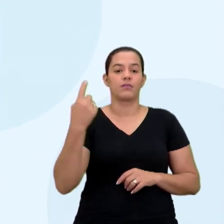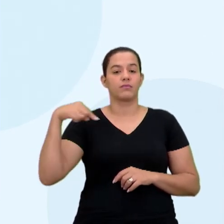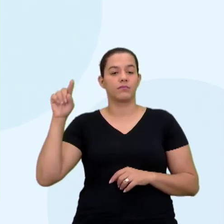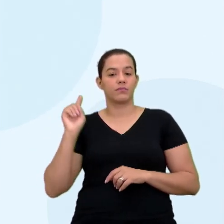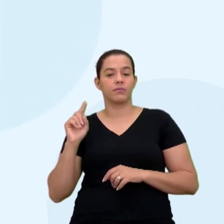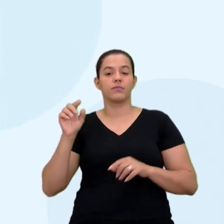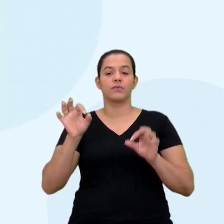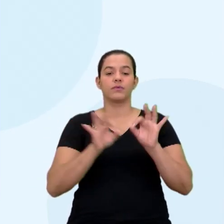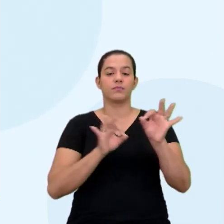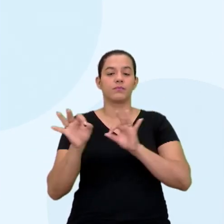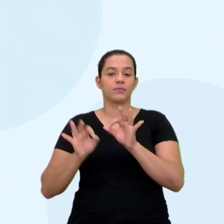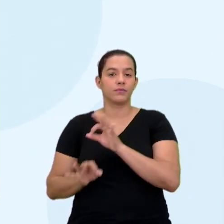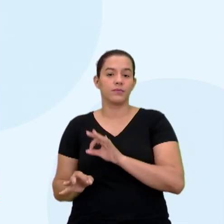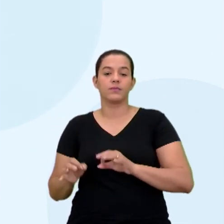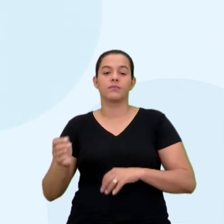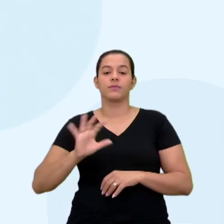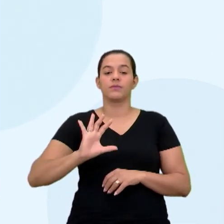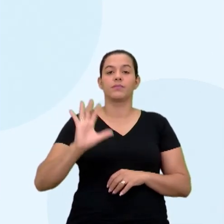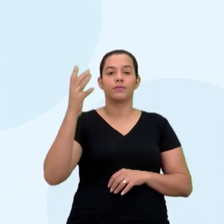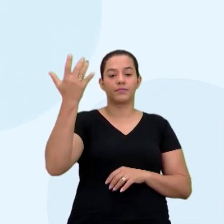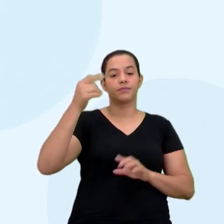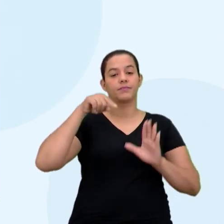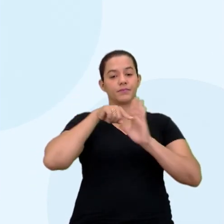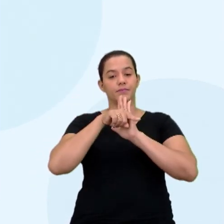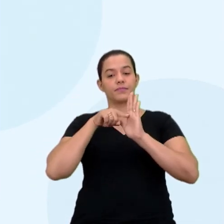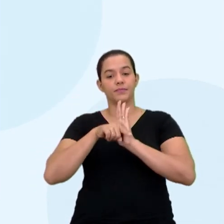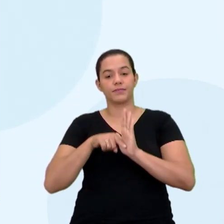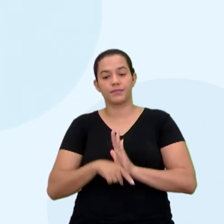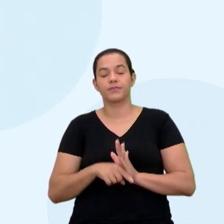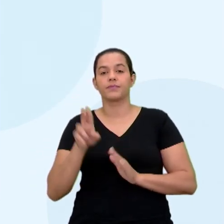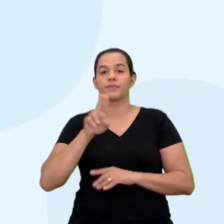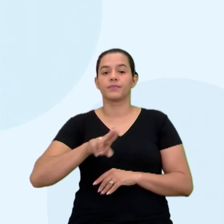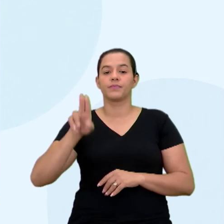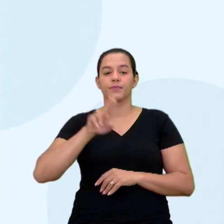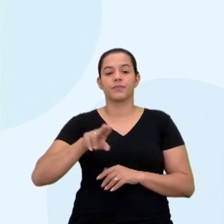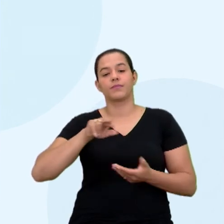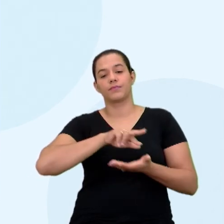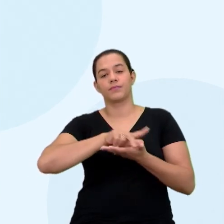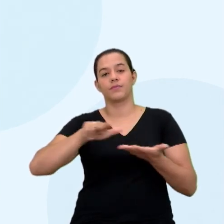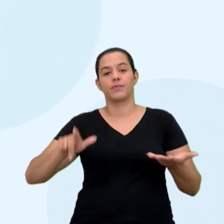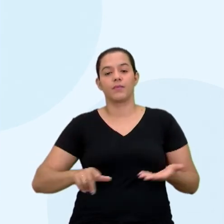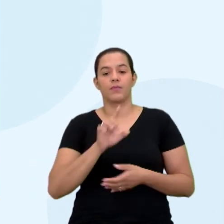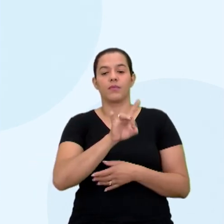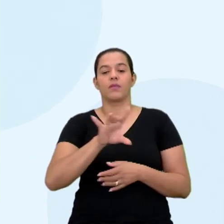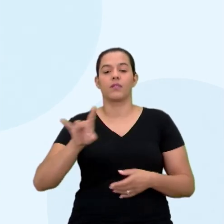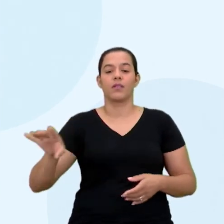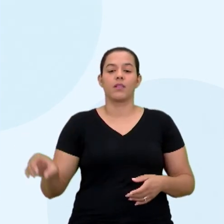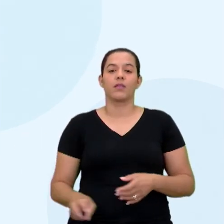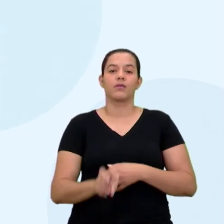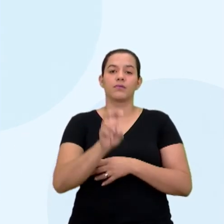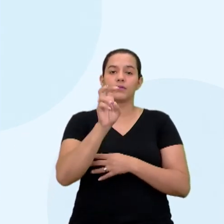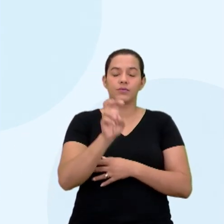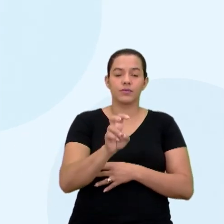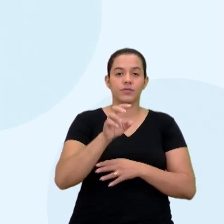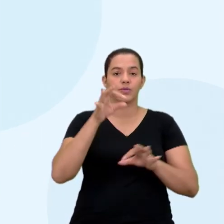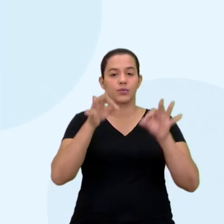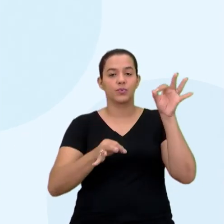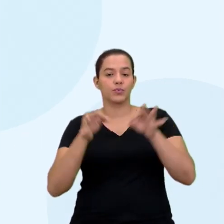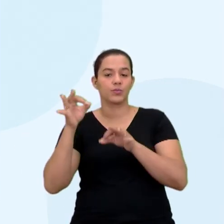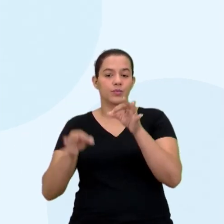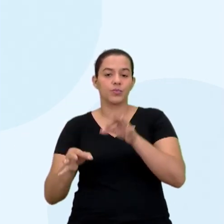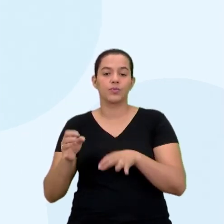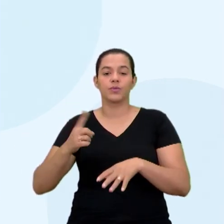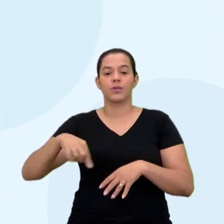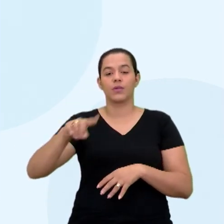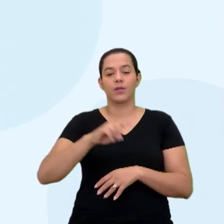notas de morfologia de um determinado, morfologia e aprumos, né, atribuídas para cada um dos 5 jurados, tá, para